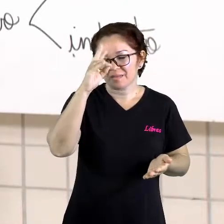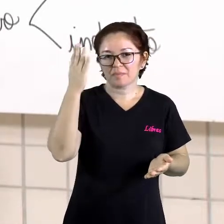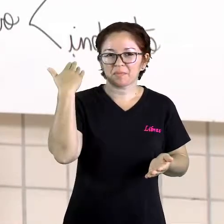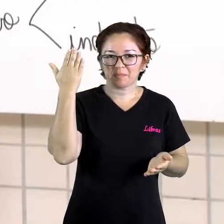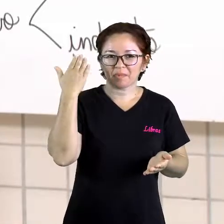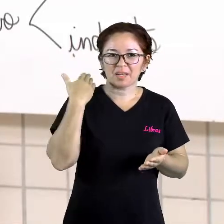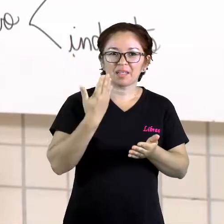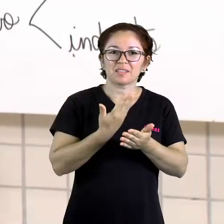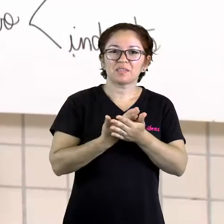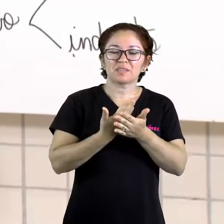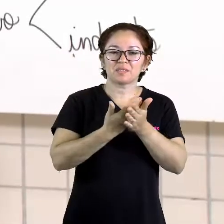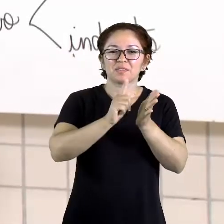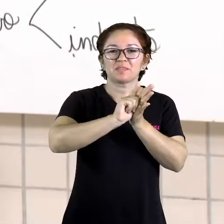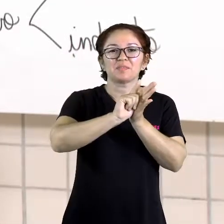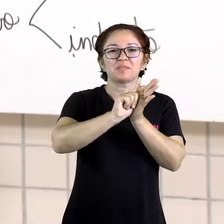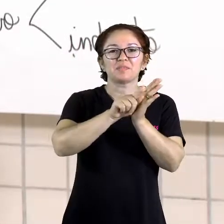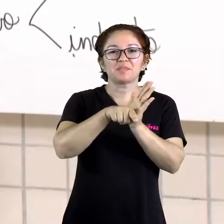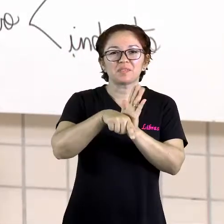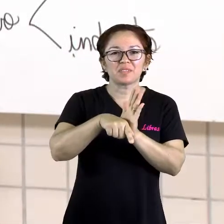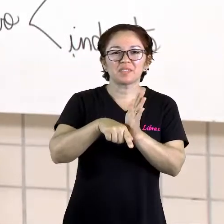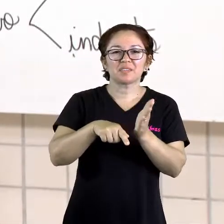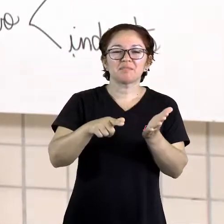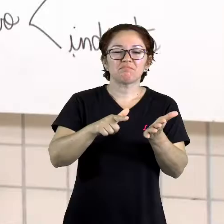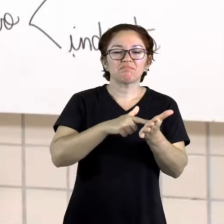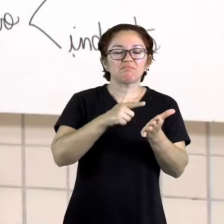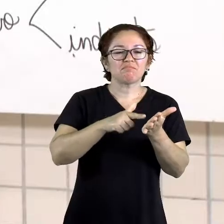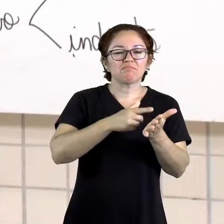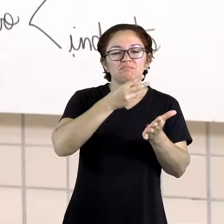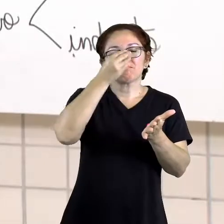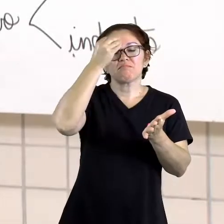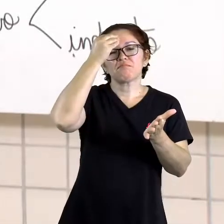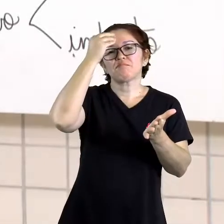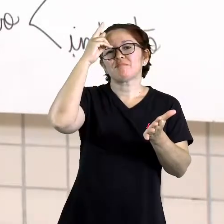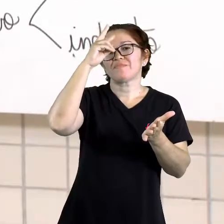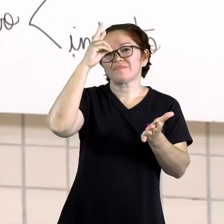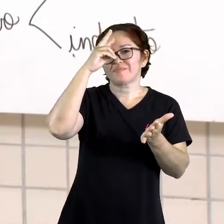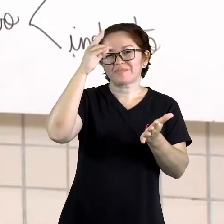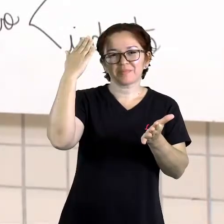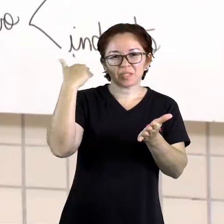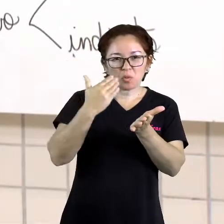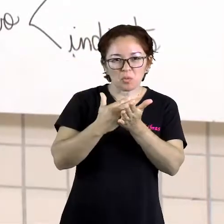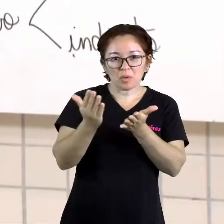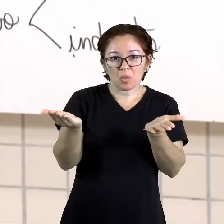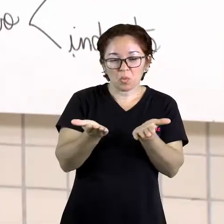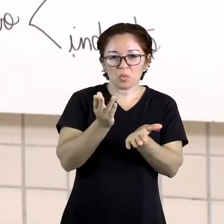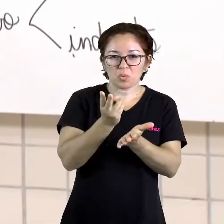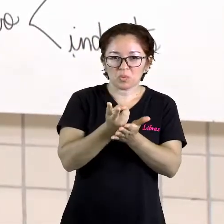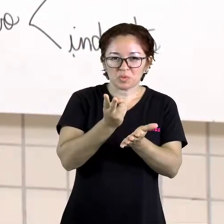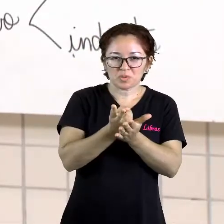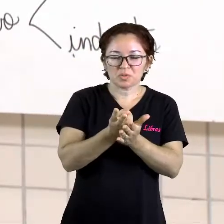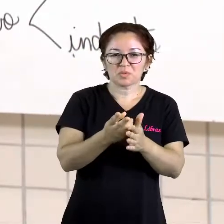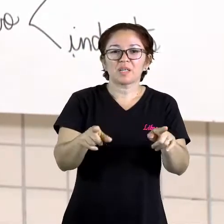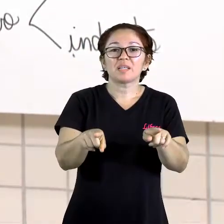Memórias Literárias e iremos estudar transitividade verbal. Vamos lá?